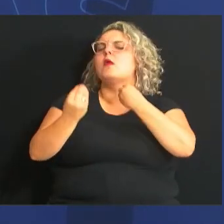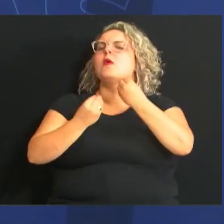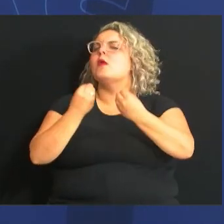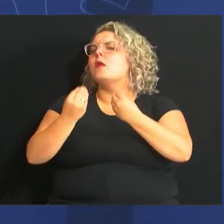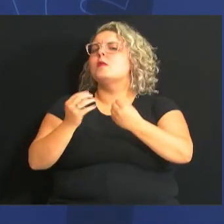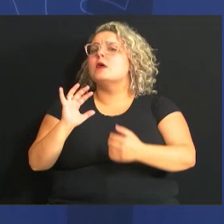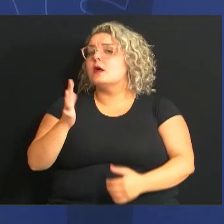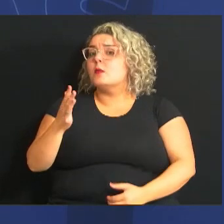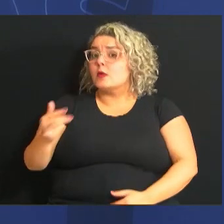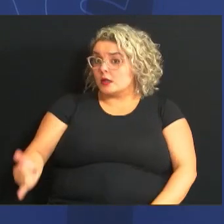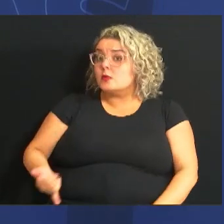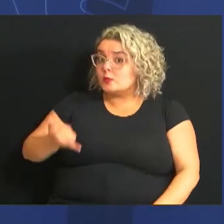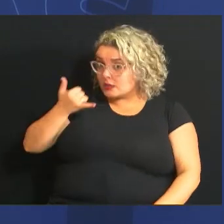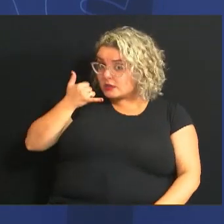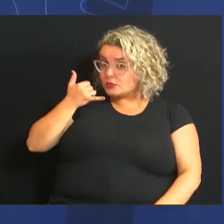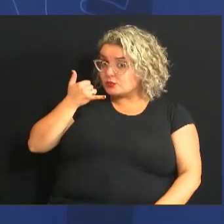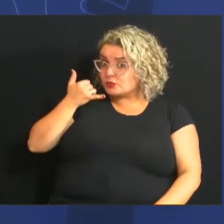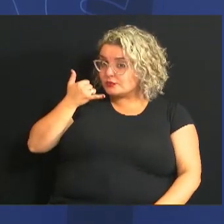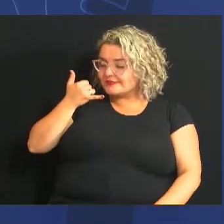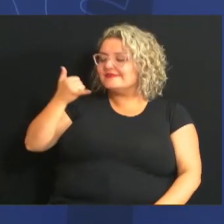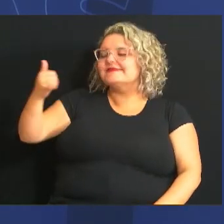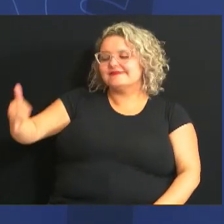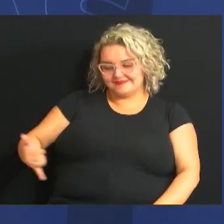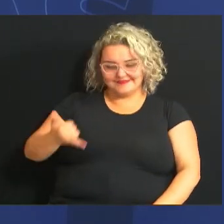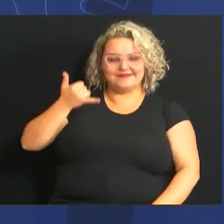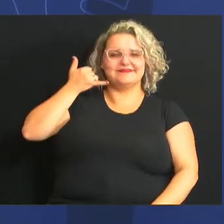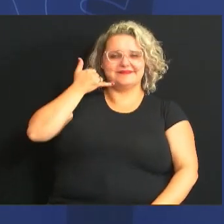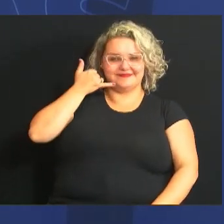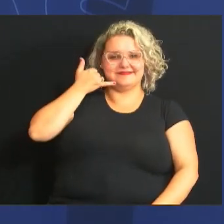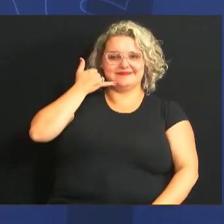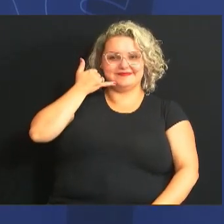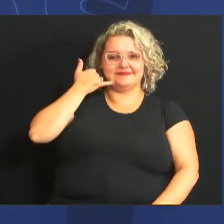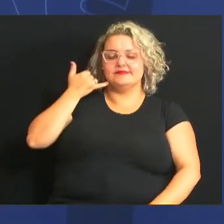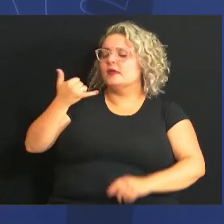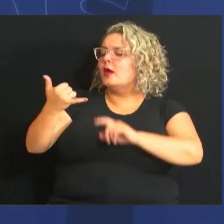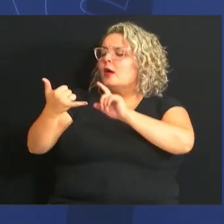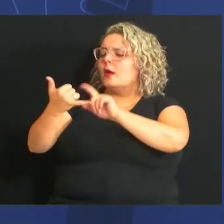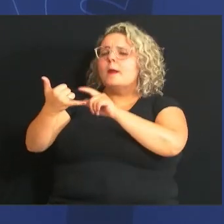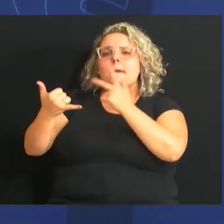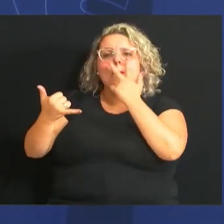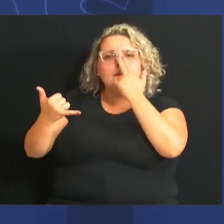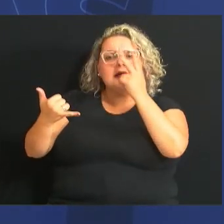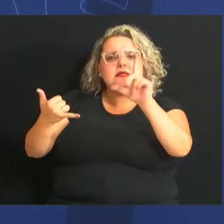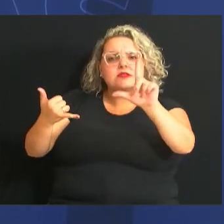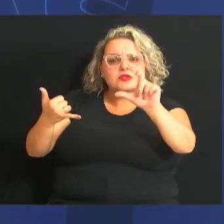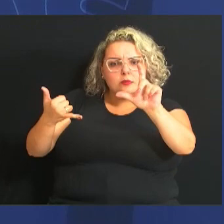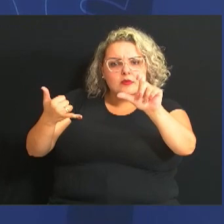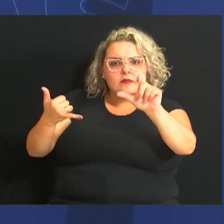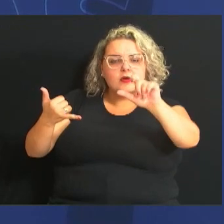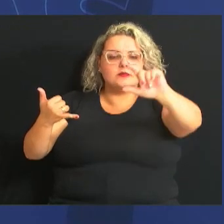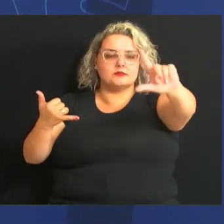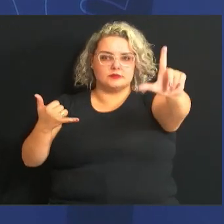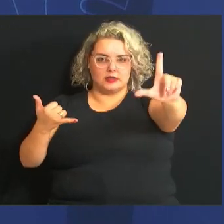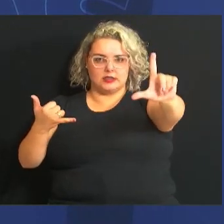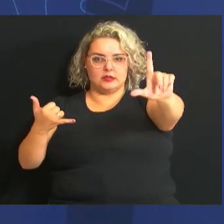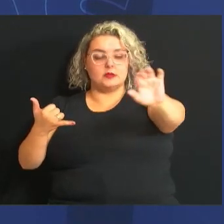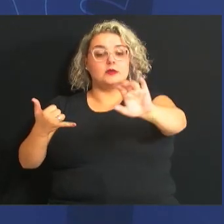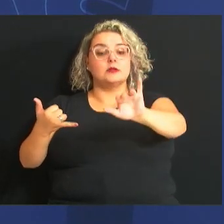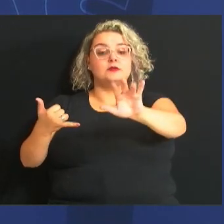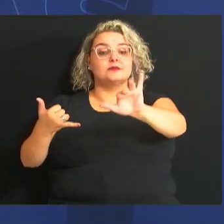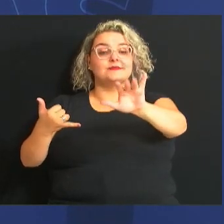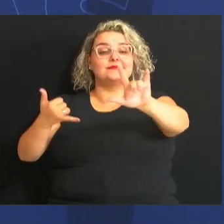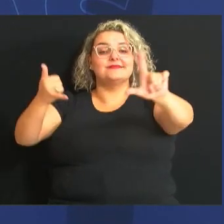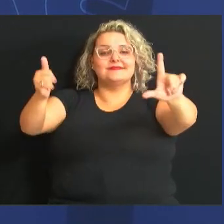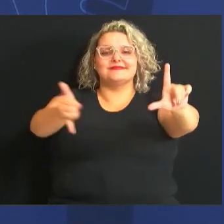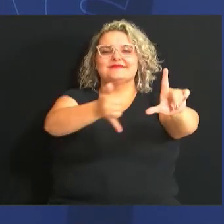seu celular aí perto? Pegue o seu celular, abre a câmera como se fosse tirar uma foto e você vai apontar aqui, ó, para este